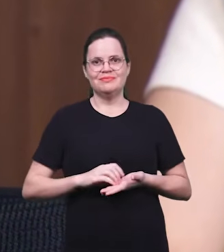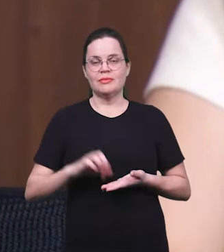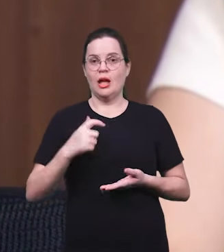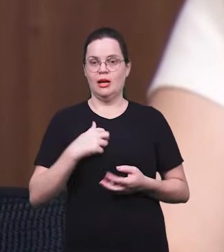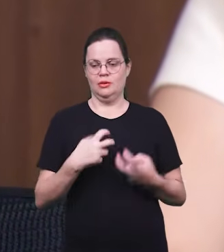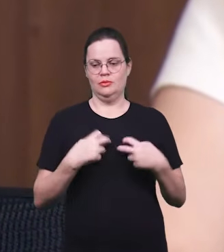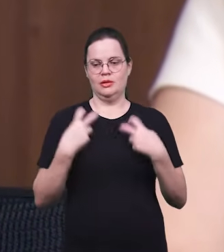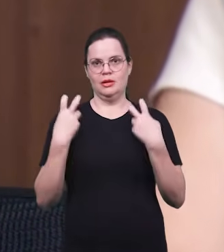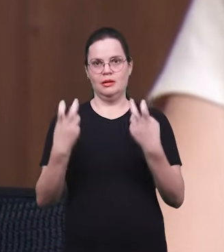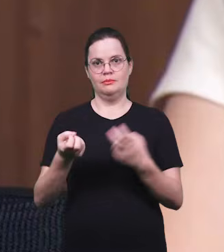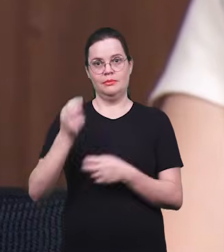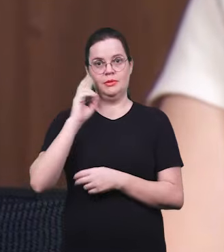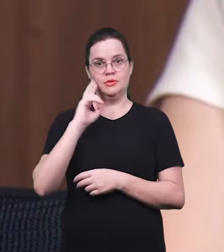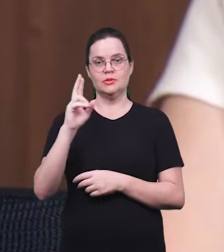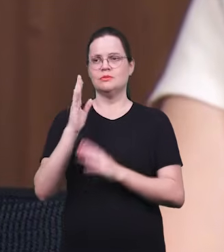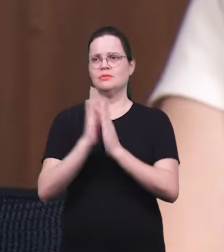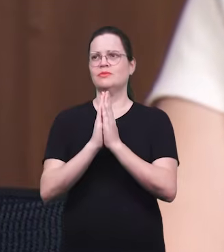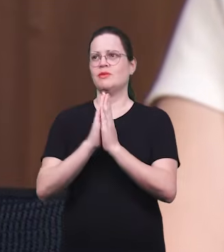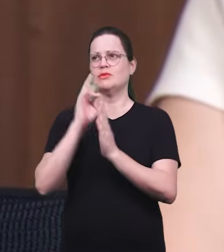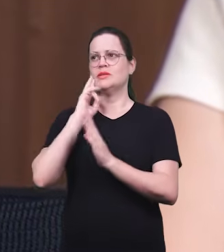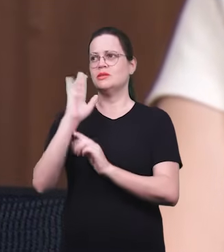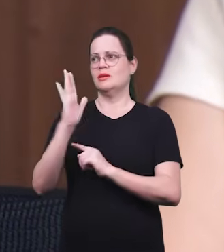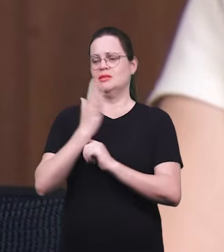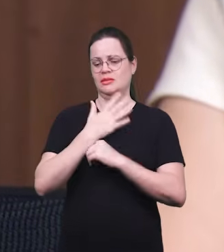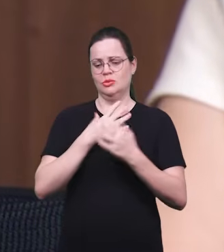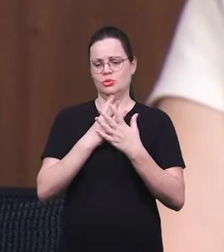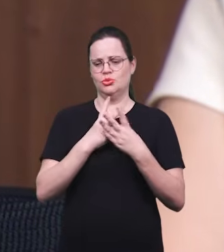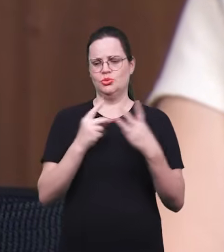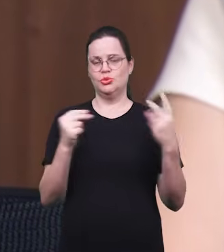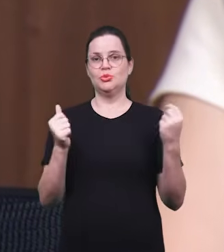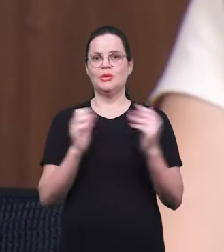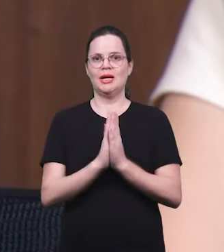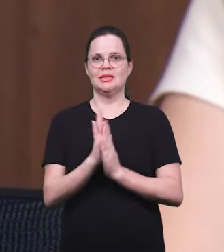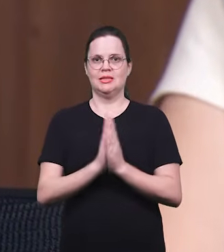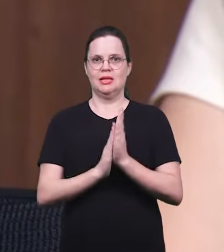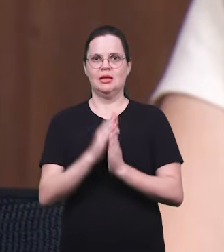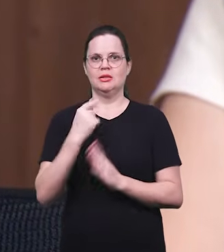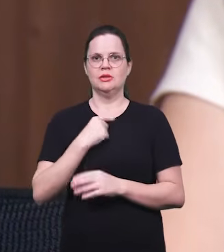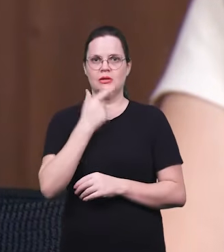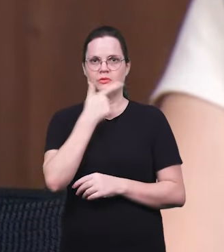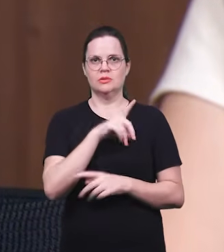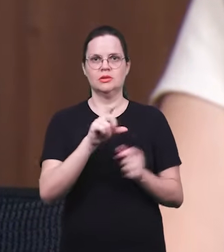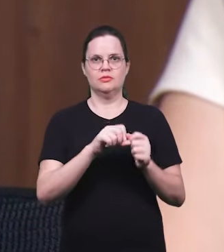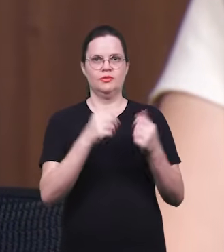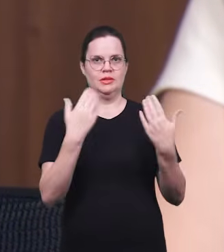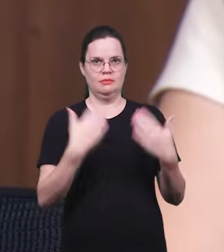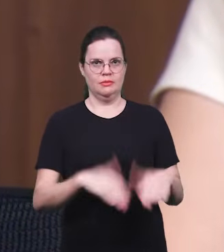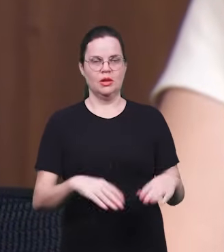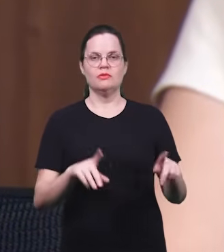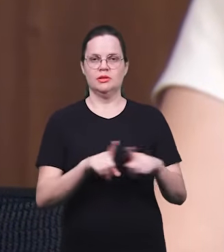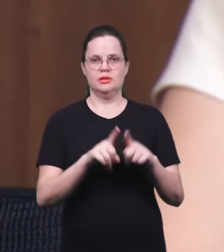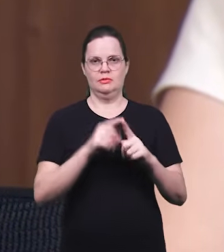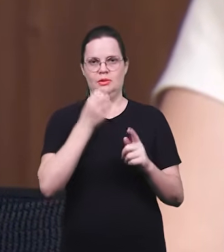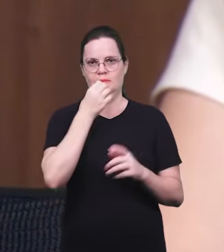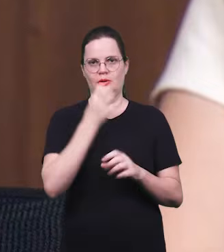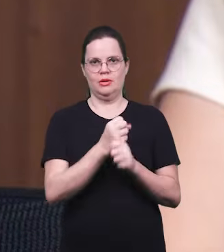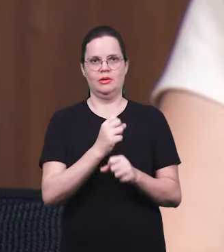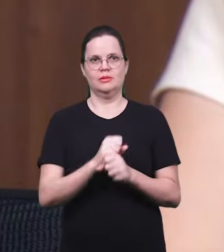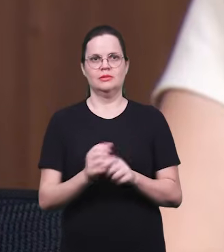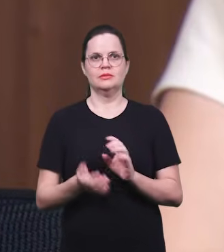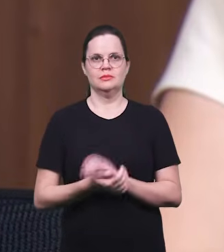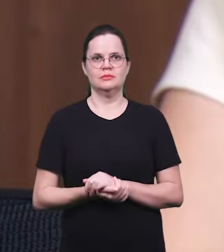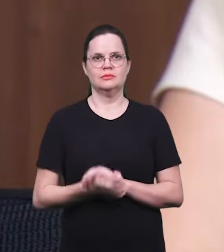eu clamei ao Senhor para que Ele tirasse essa ansiedade de mim. E aí eu consegui fazer a prova e consegui tirar a nota